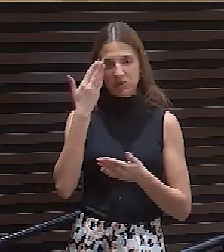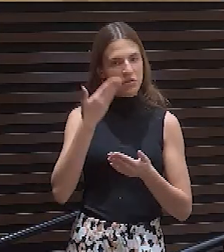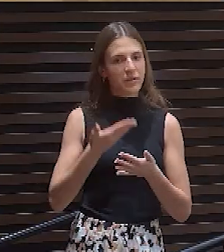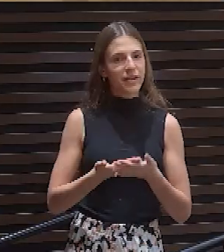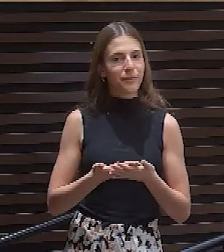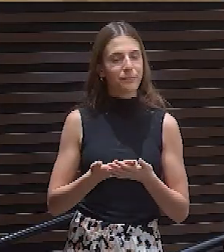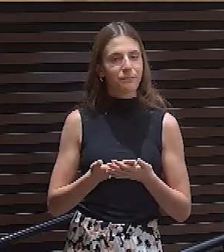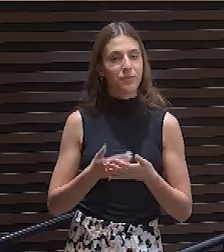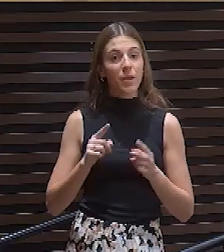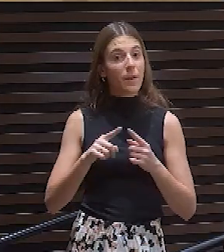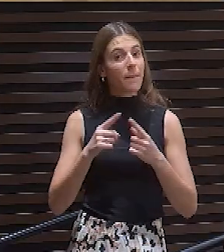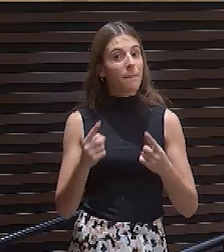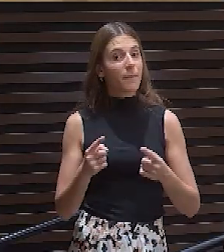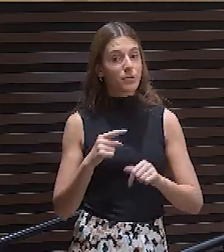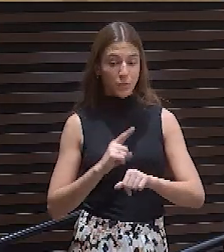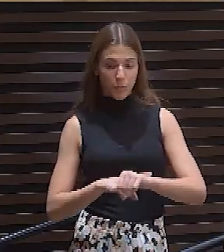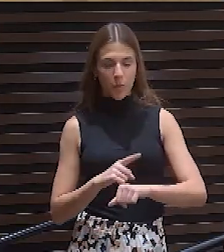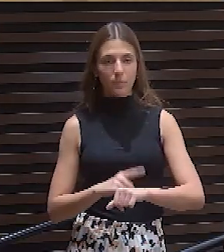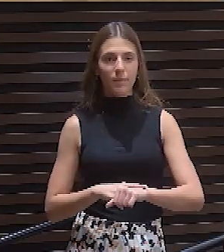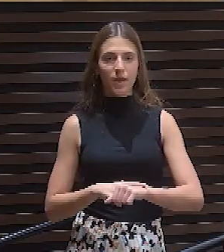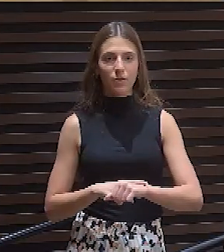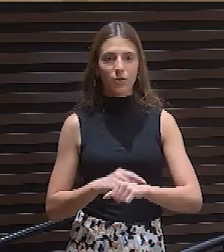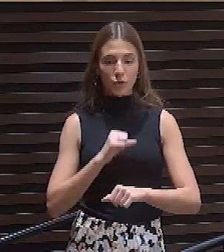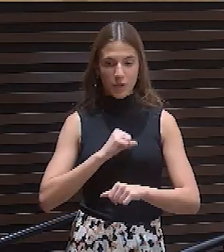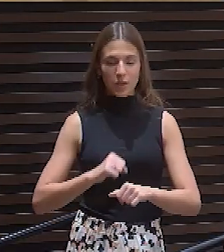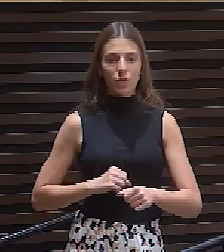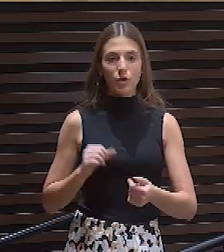no momento em que aqueles sacerdotes...